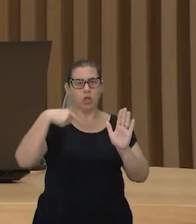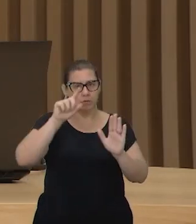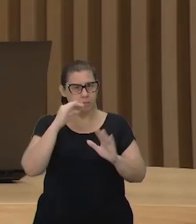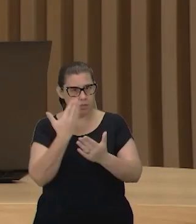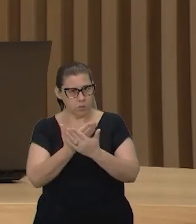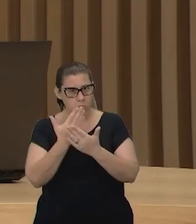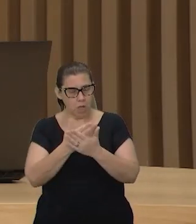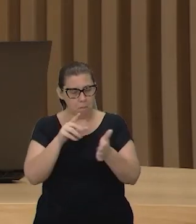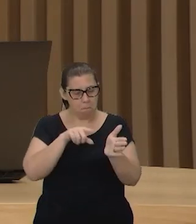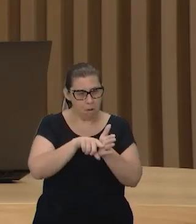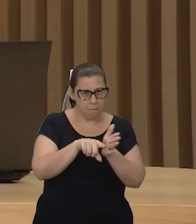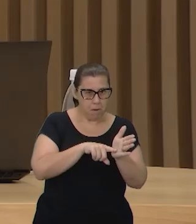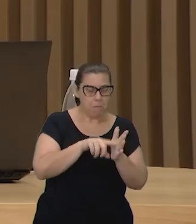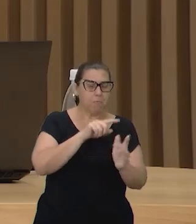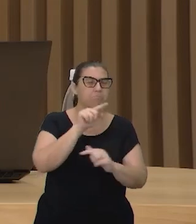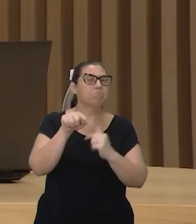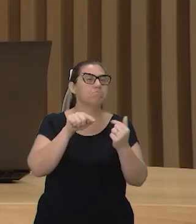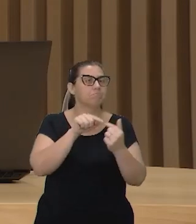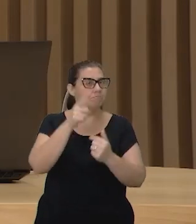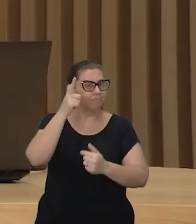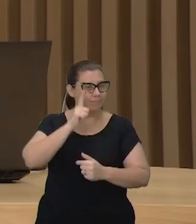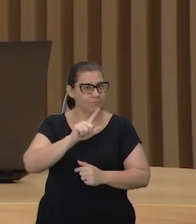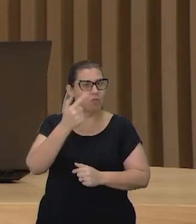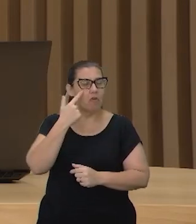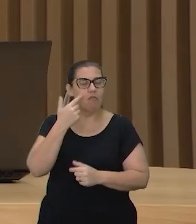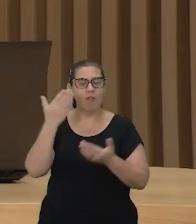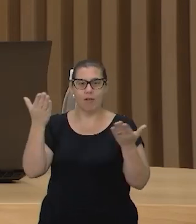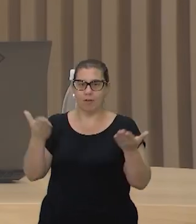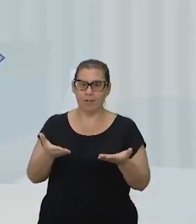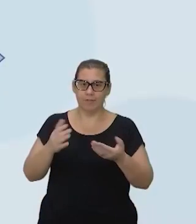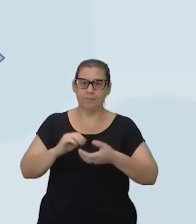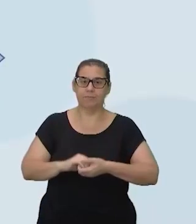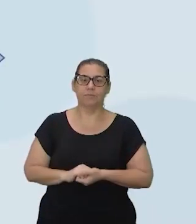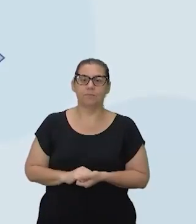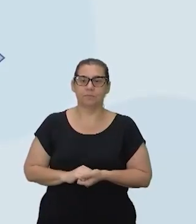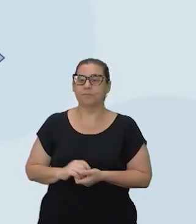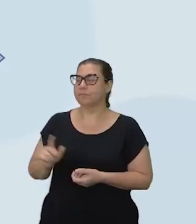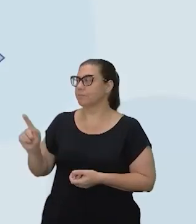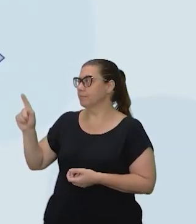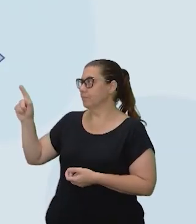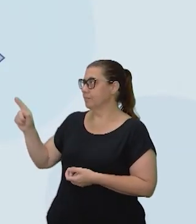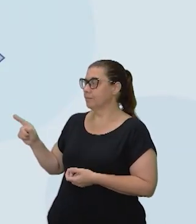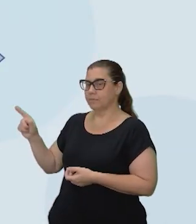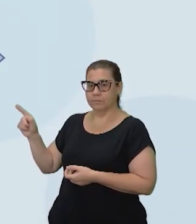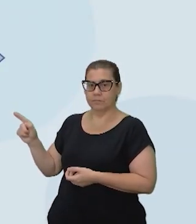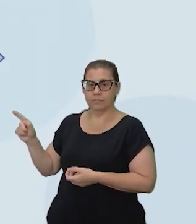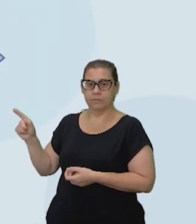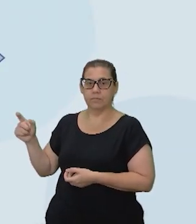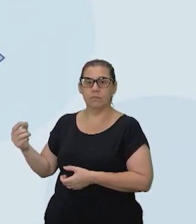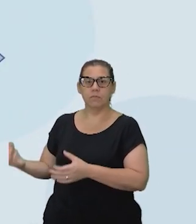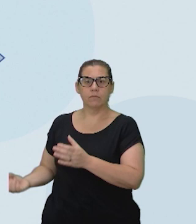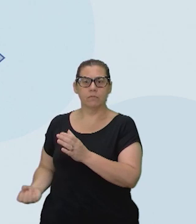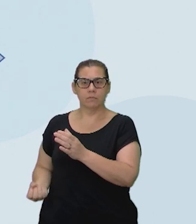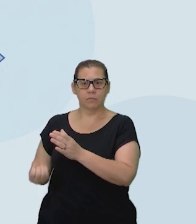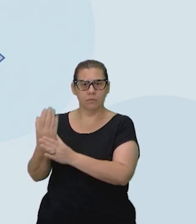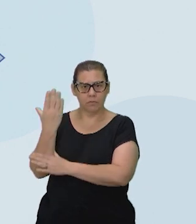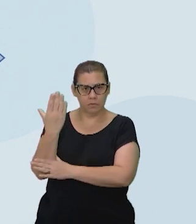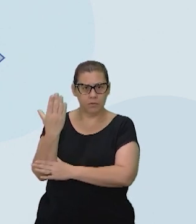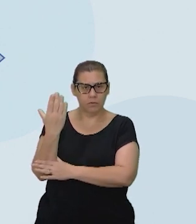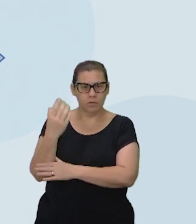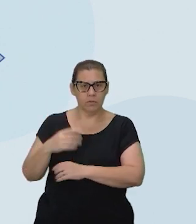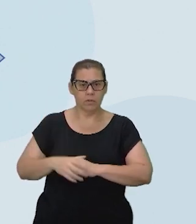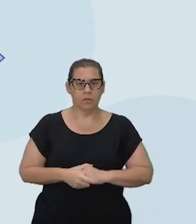um pouquinho mais para atingir essa habilidade. Vamos dar uma olhadinha neles. Olha só. O surgimento da pop art e o minimalismo